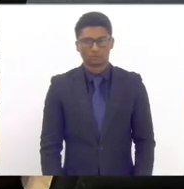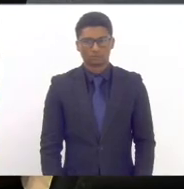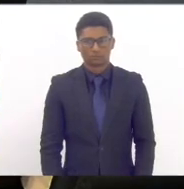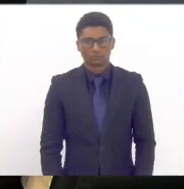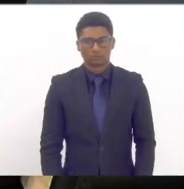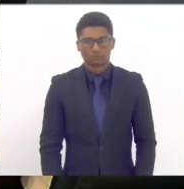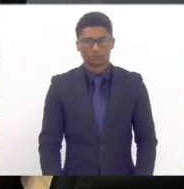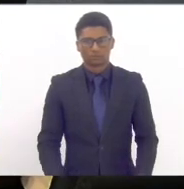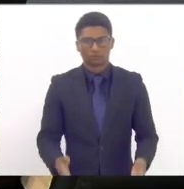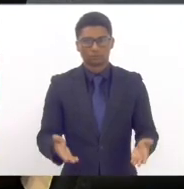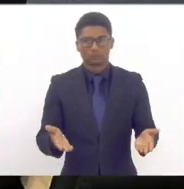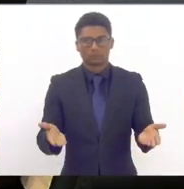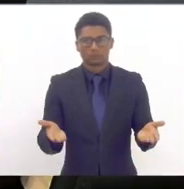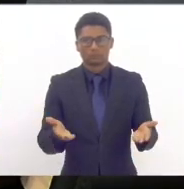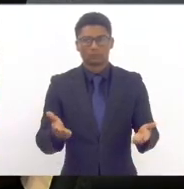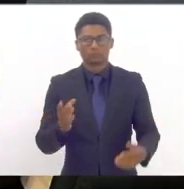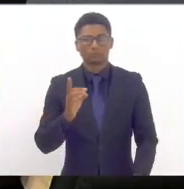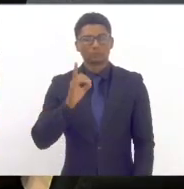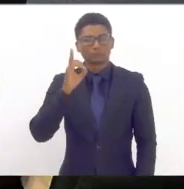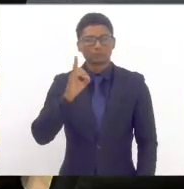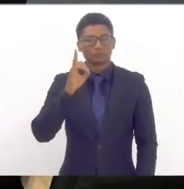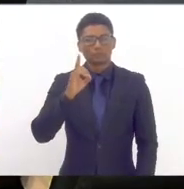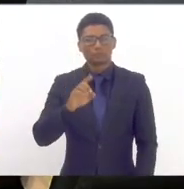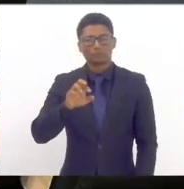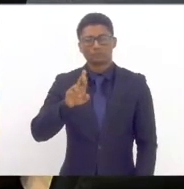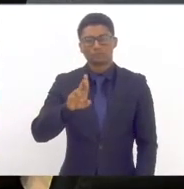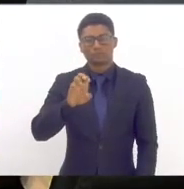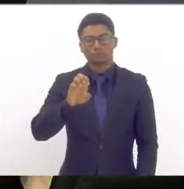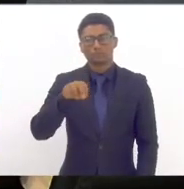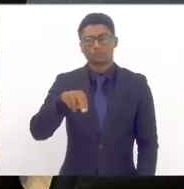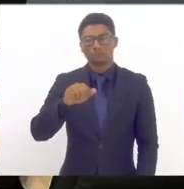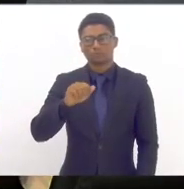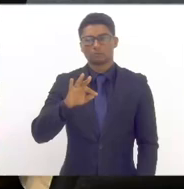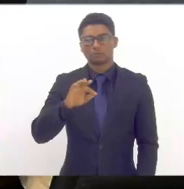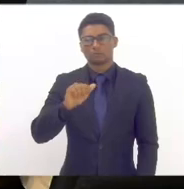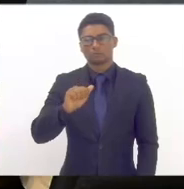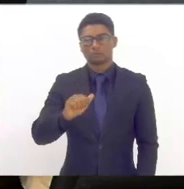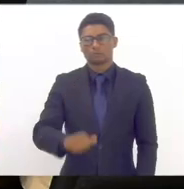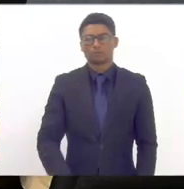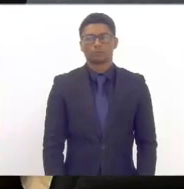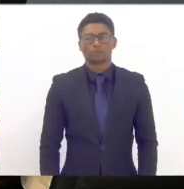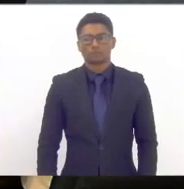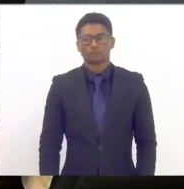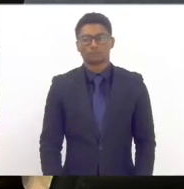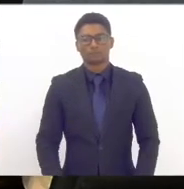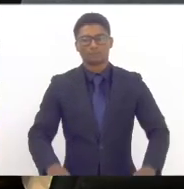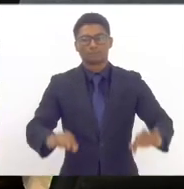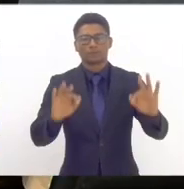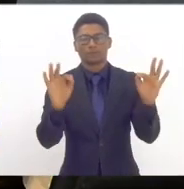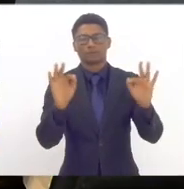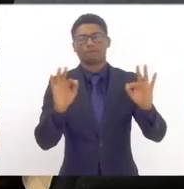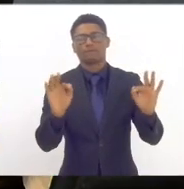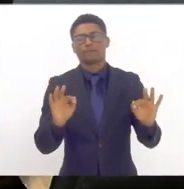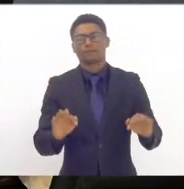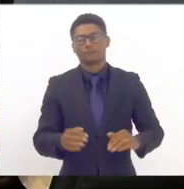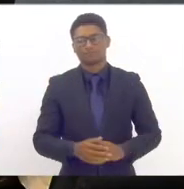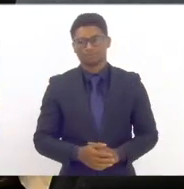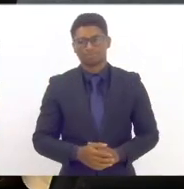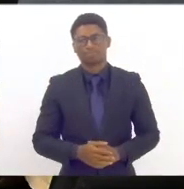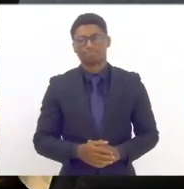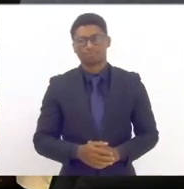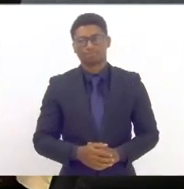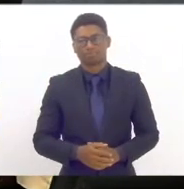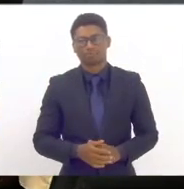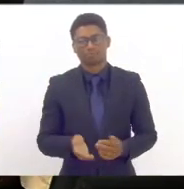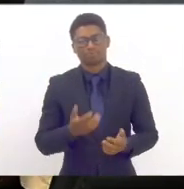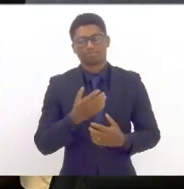Passo a palavra agora à deputada Renata Souza. Bom, que felicidade, hein, Pedro? Nossa,